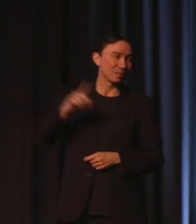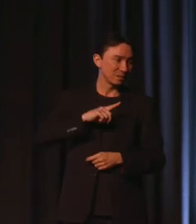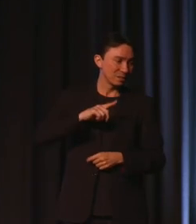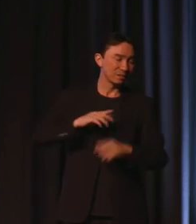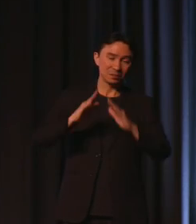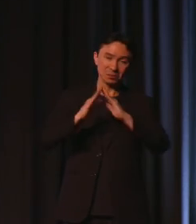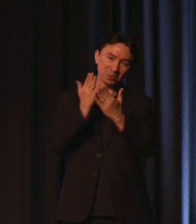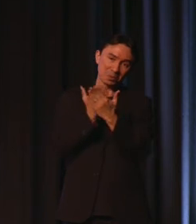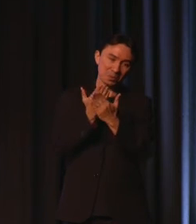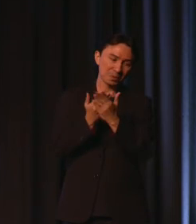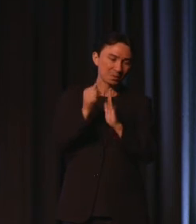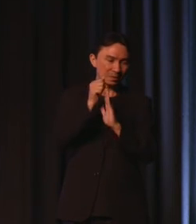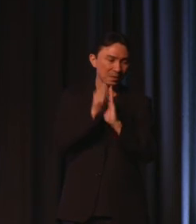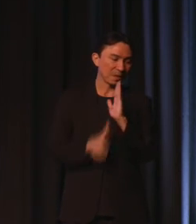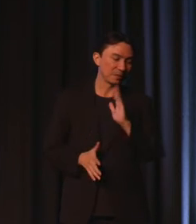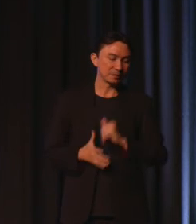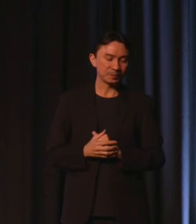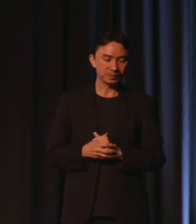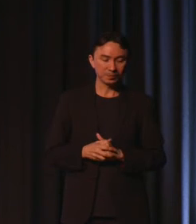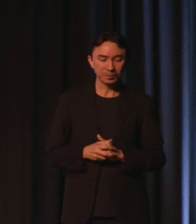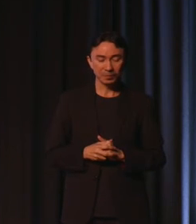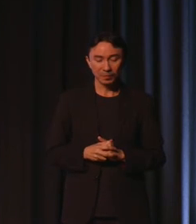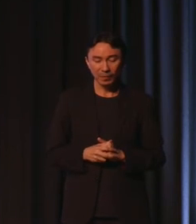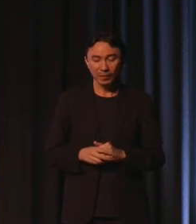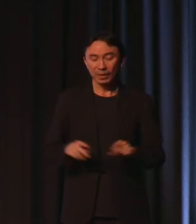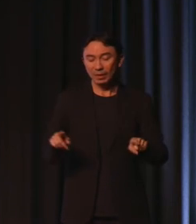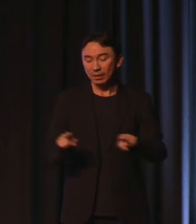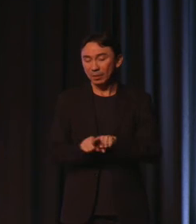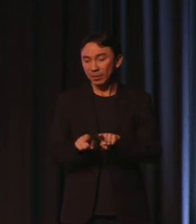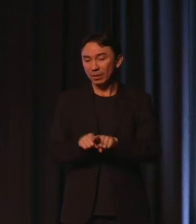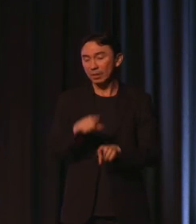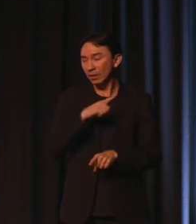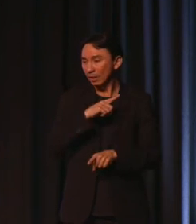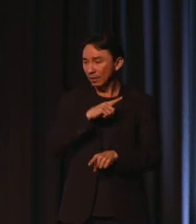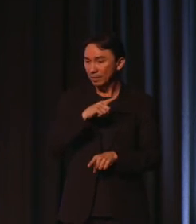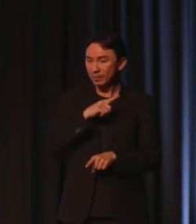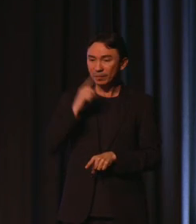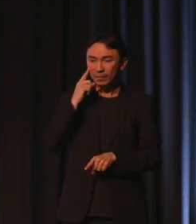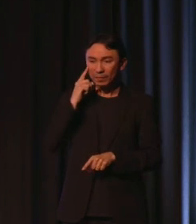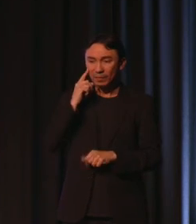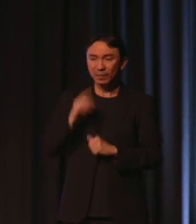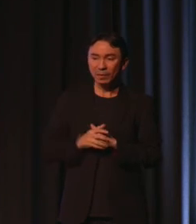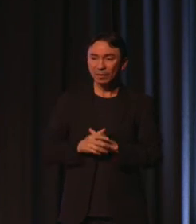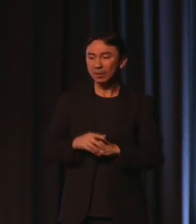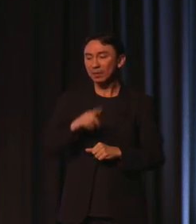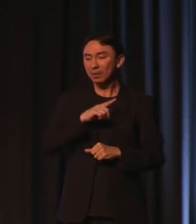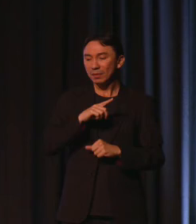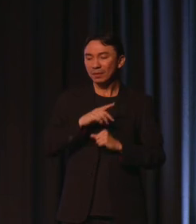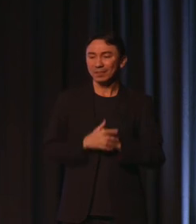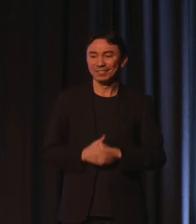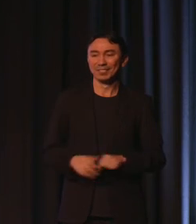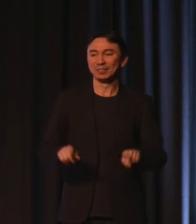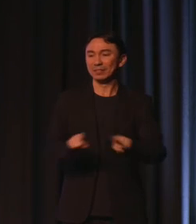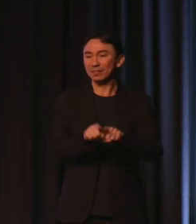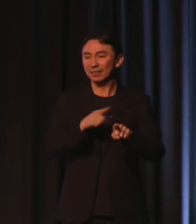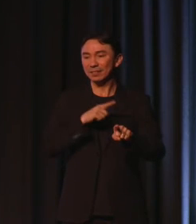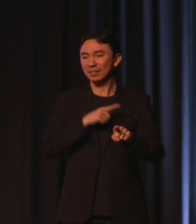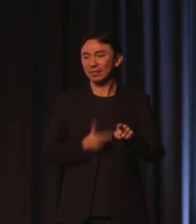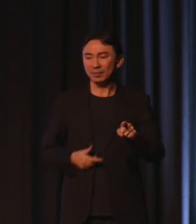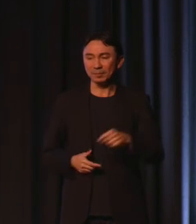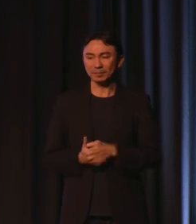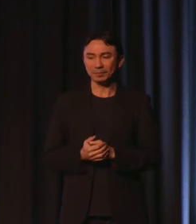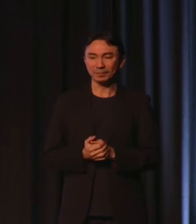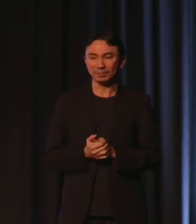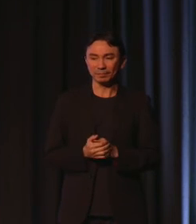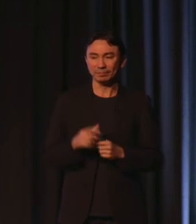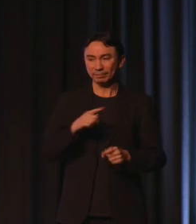Tá? E aí, olhando para o inibidor, a gente vê também, né, que você não tem uma variação tão diferente em termos de